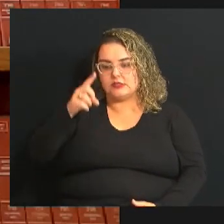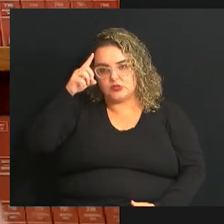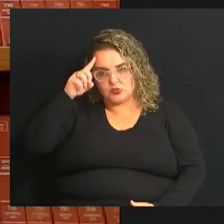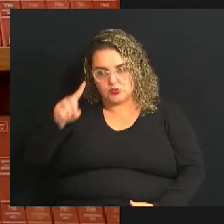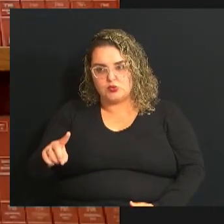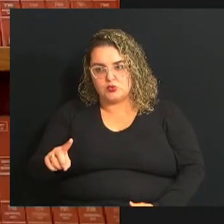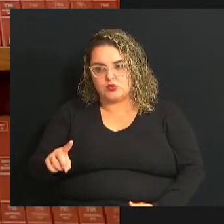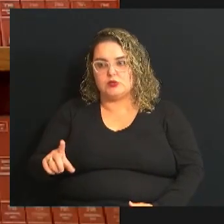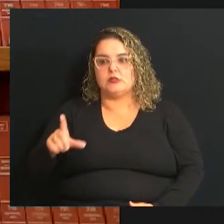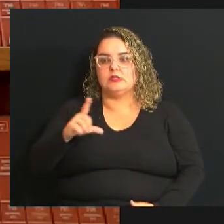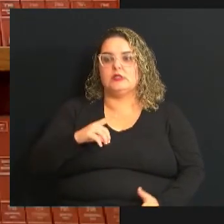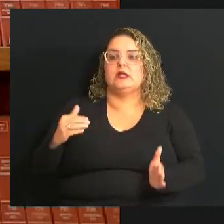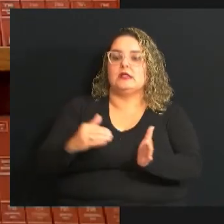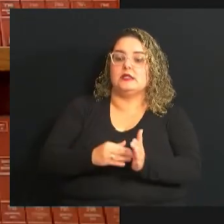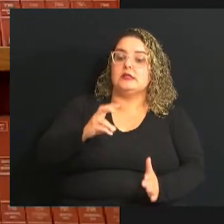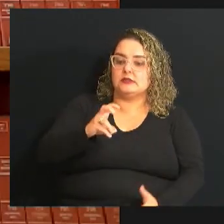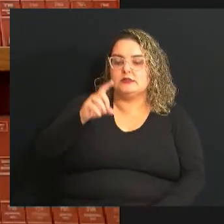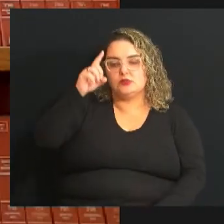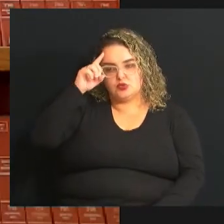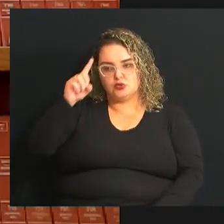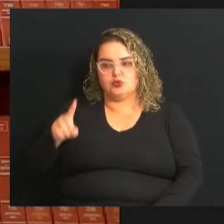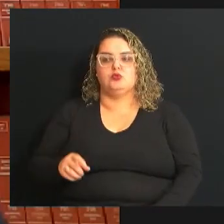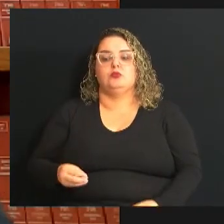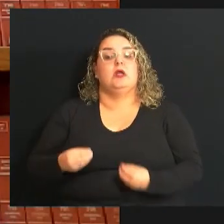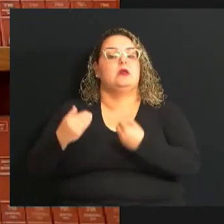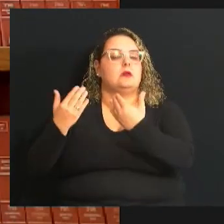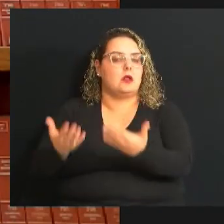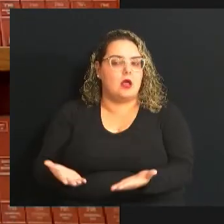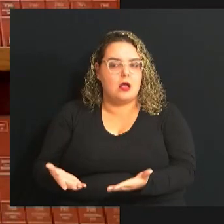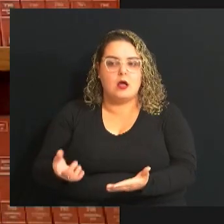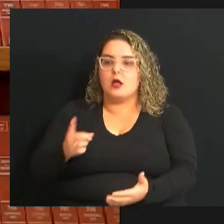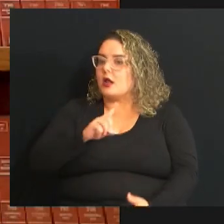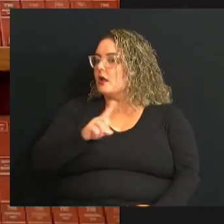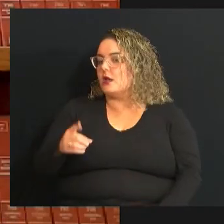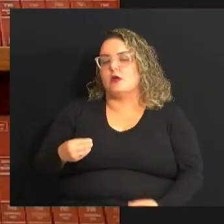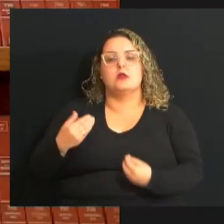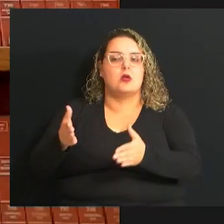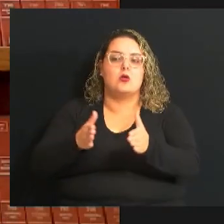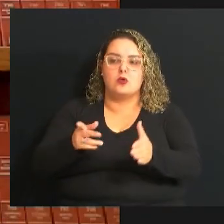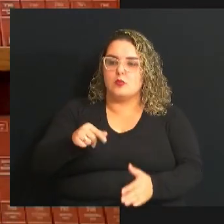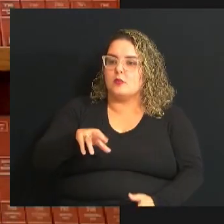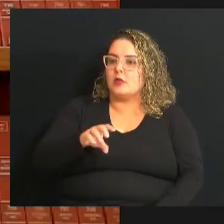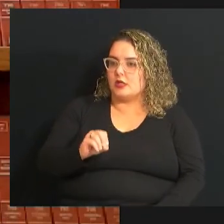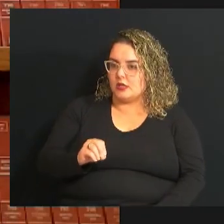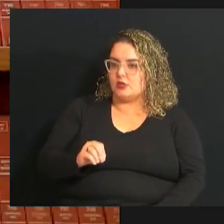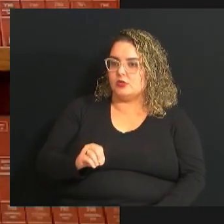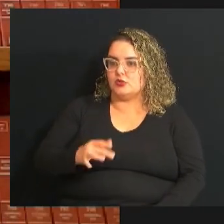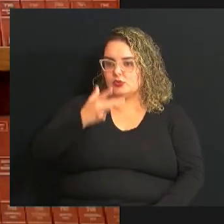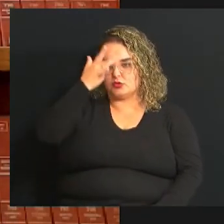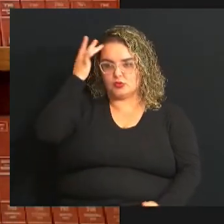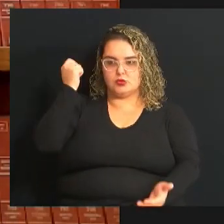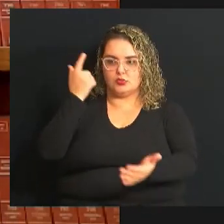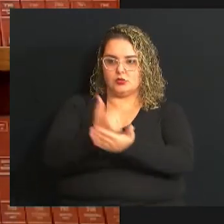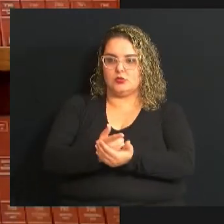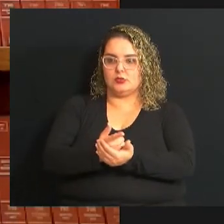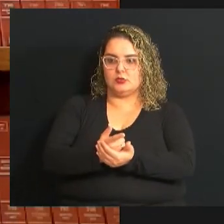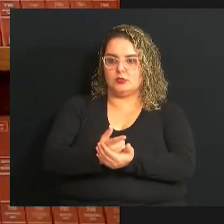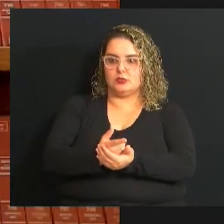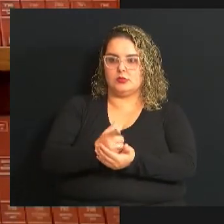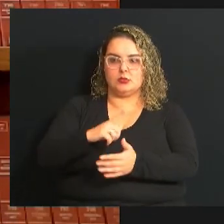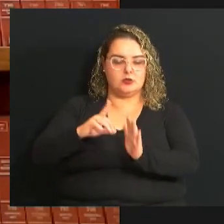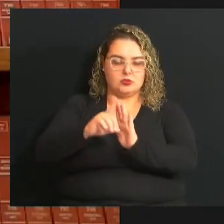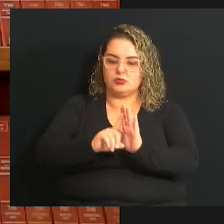estão internadas, né, com Covid-19 é porque não completaram o ciclo vacinal. E agora, olha só, parar de falar de Covid e vamos para